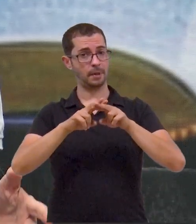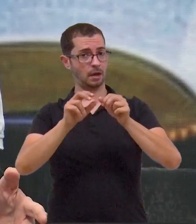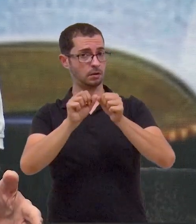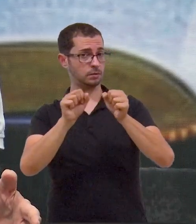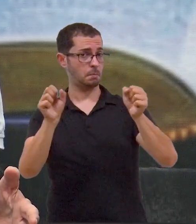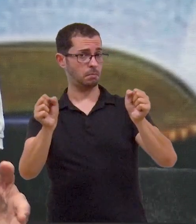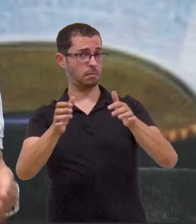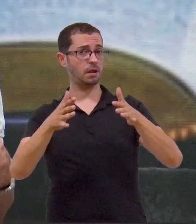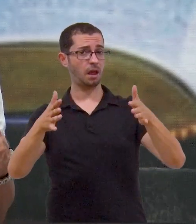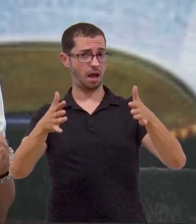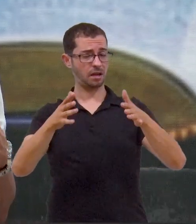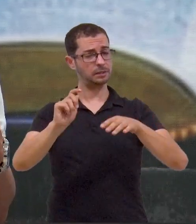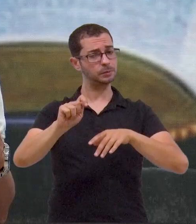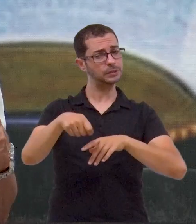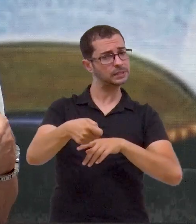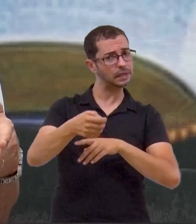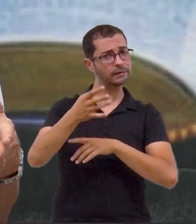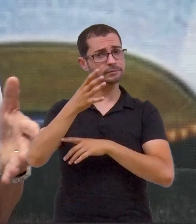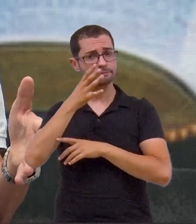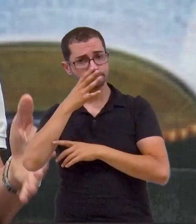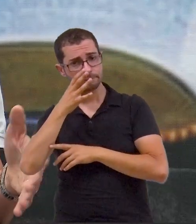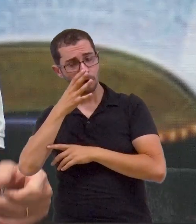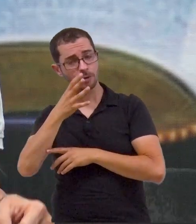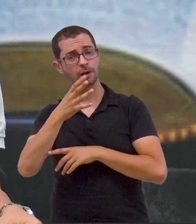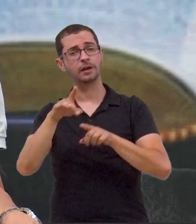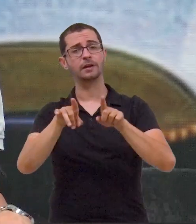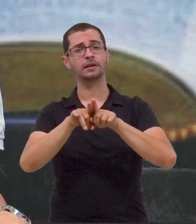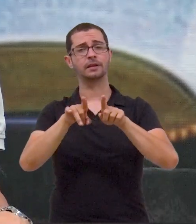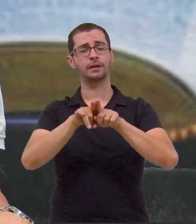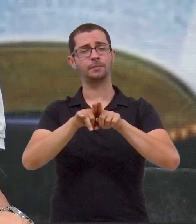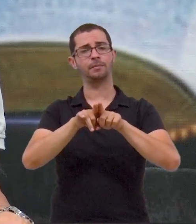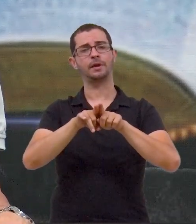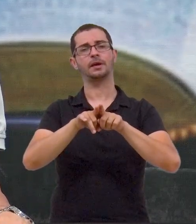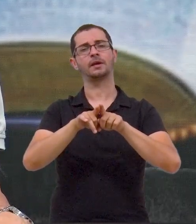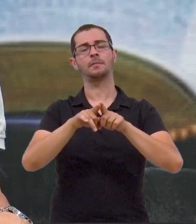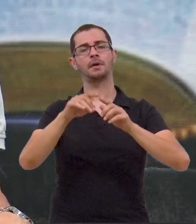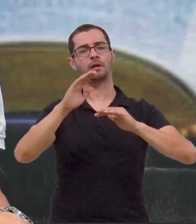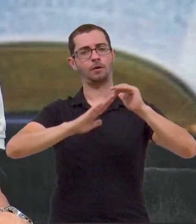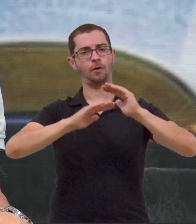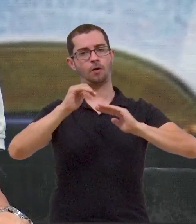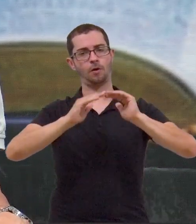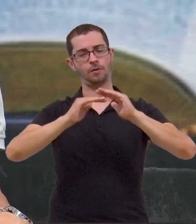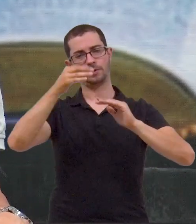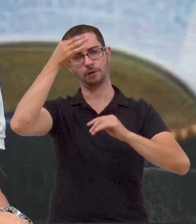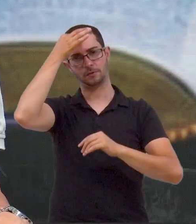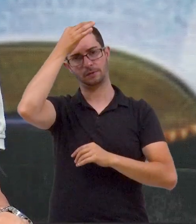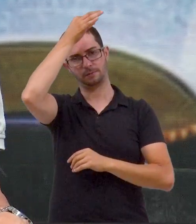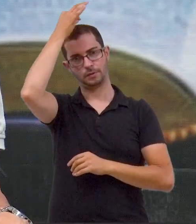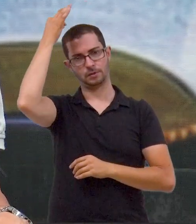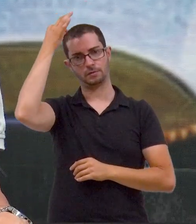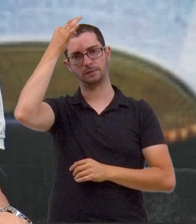vários milagres e por distribuições do Espírito Santo segundo a sua vontade.